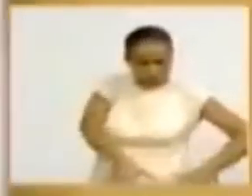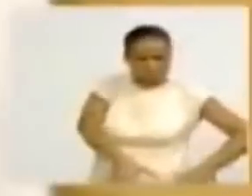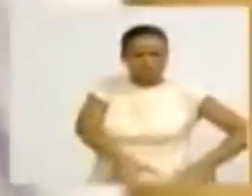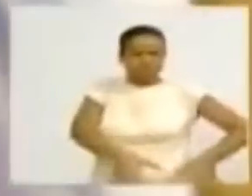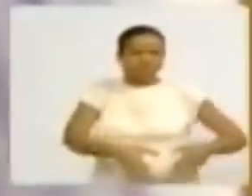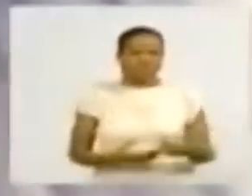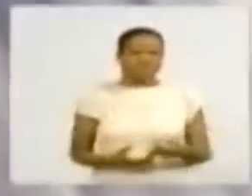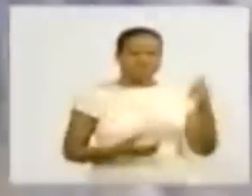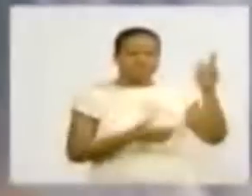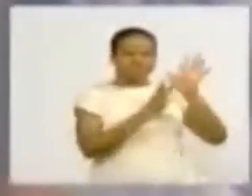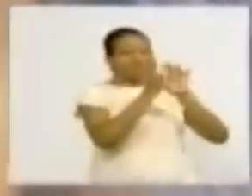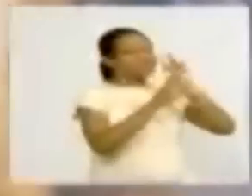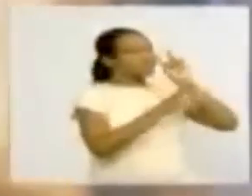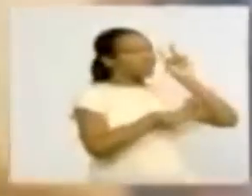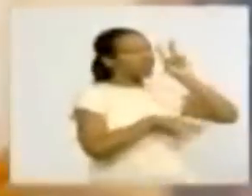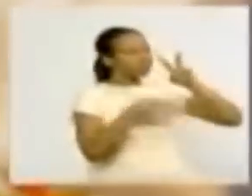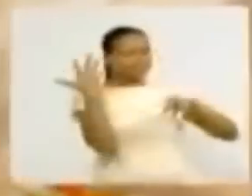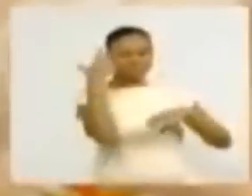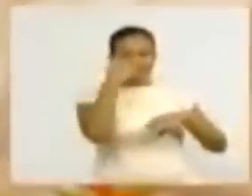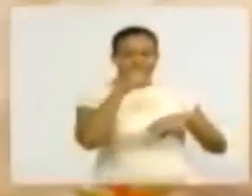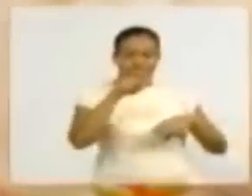Que belezinha do olhar dele.